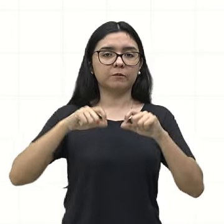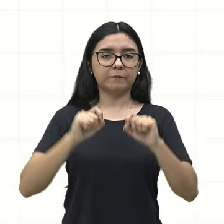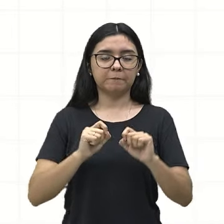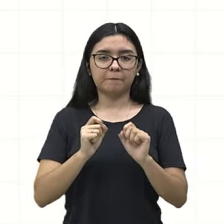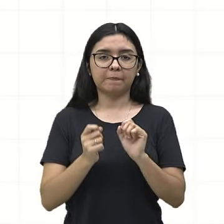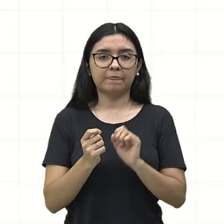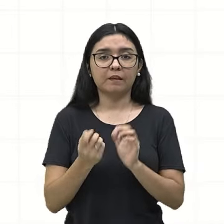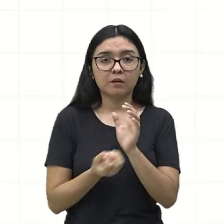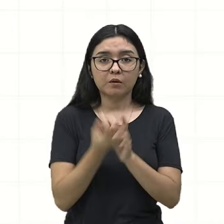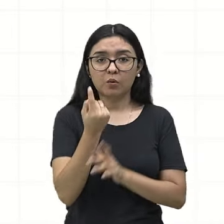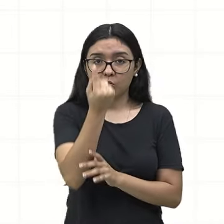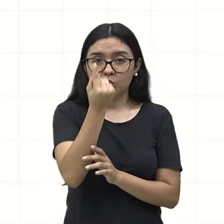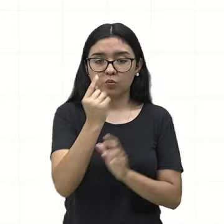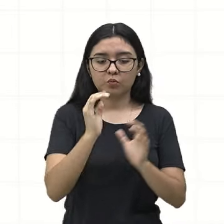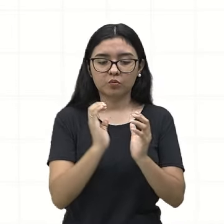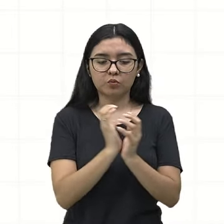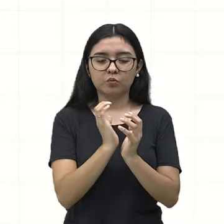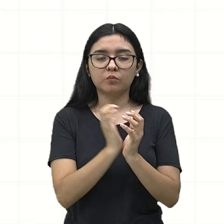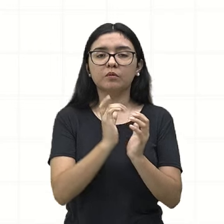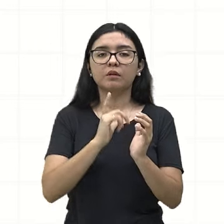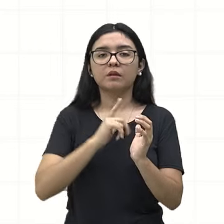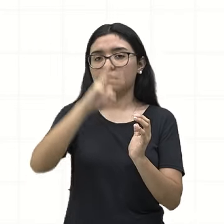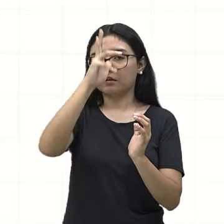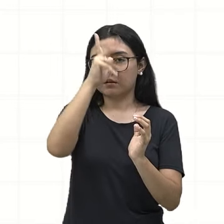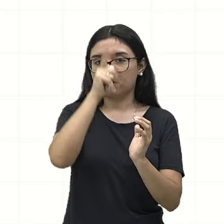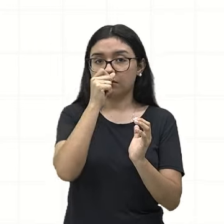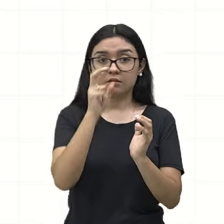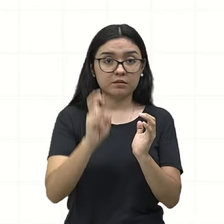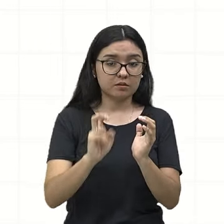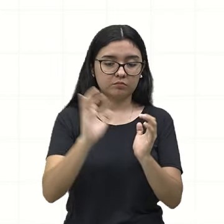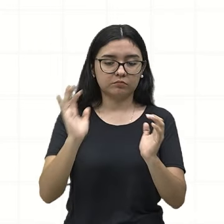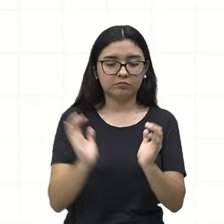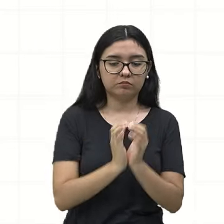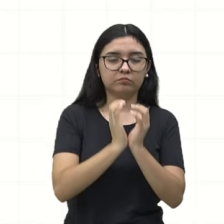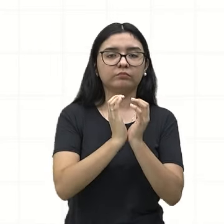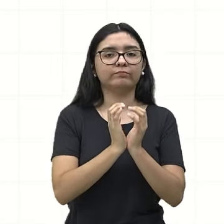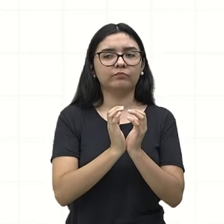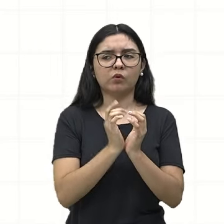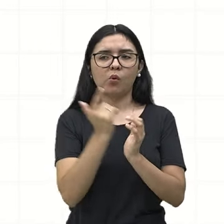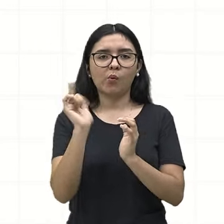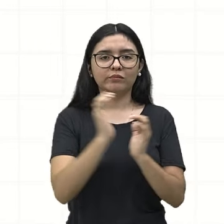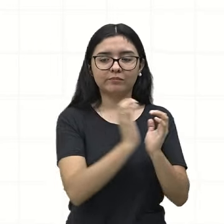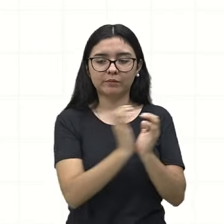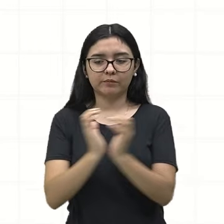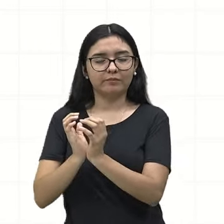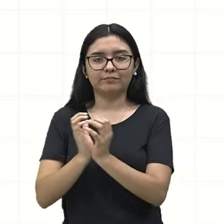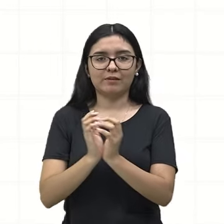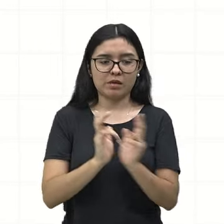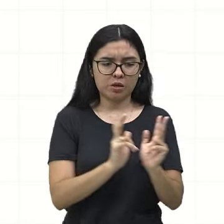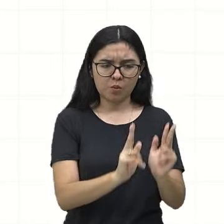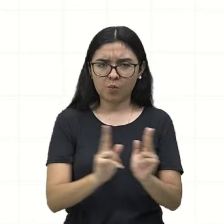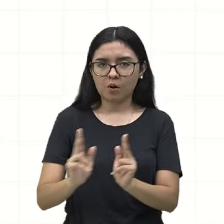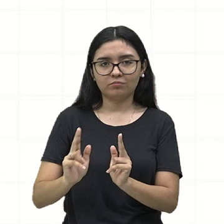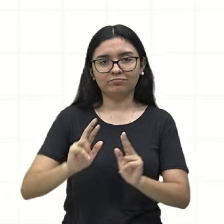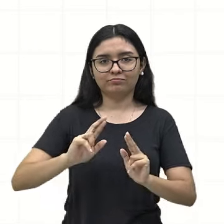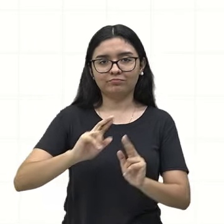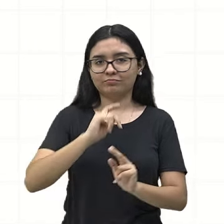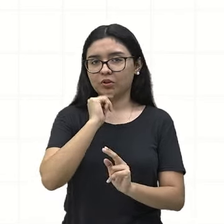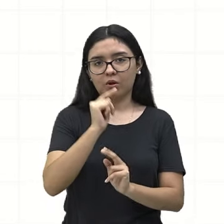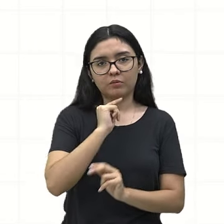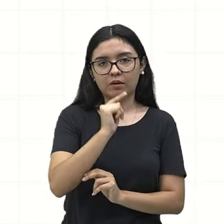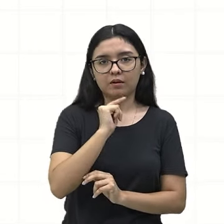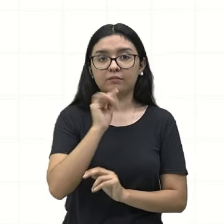grupo contendo 5 galinhas. Qualquer outra disposição não teria o mesmo número de galinhas em cada grupo. Marca